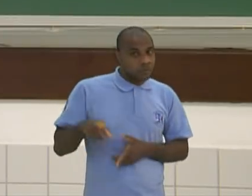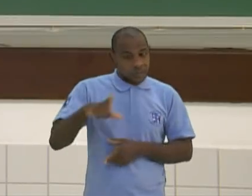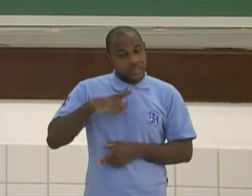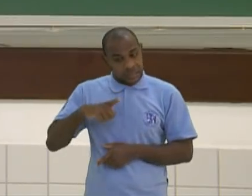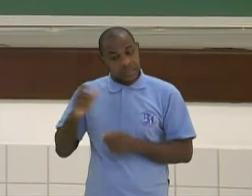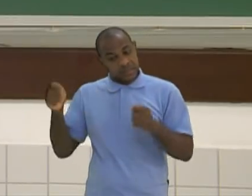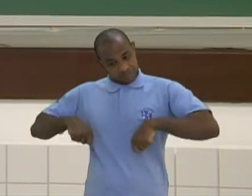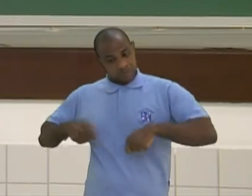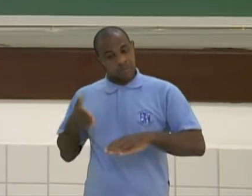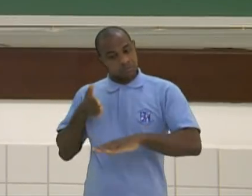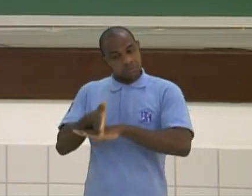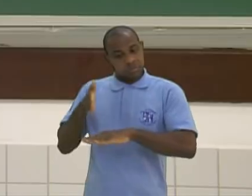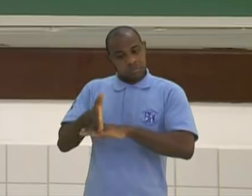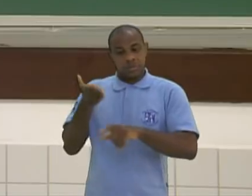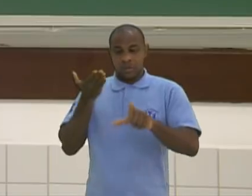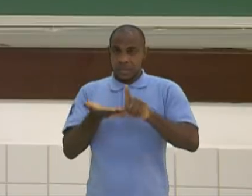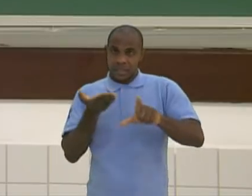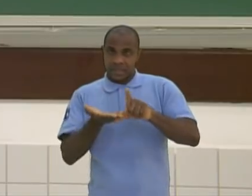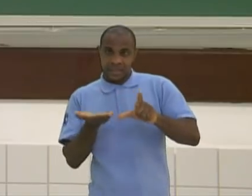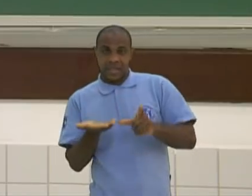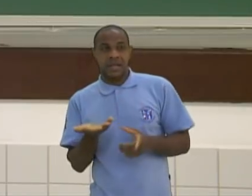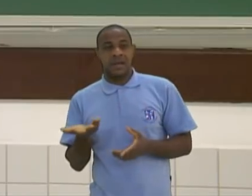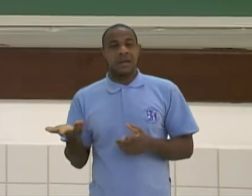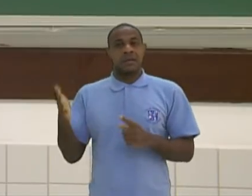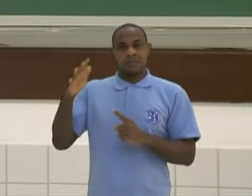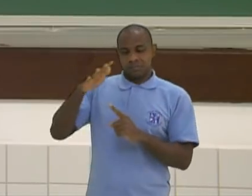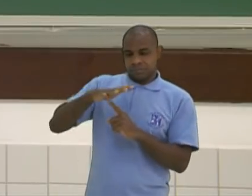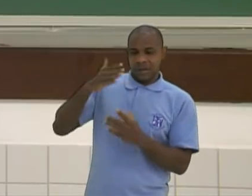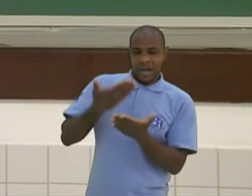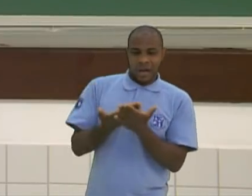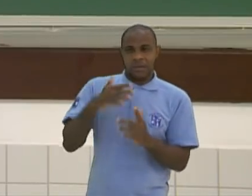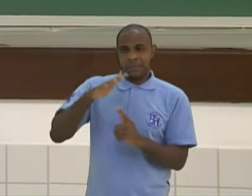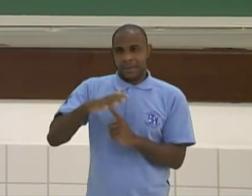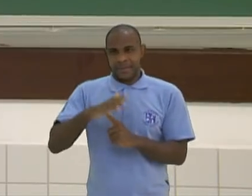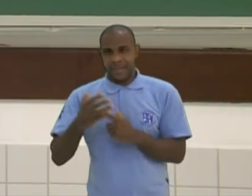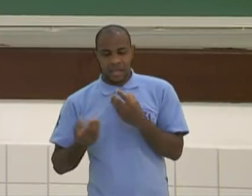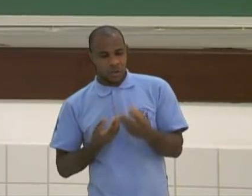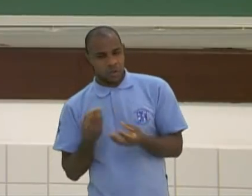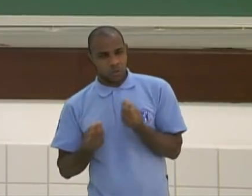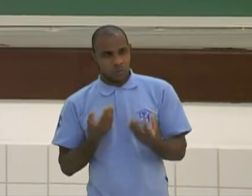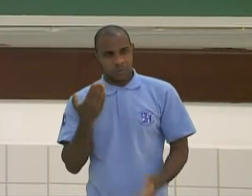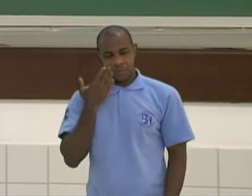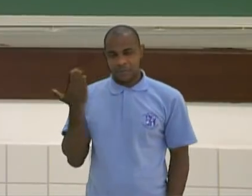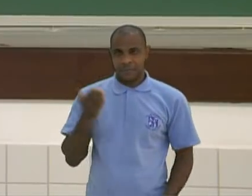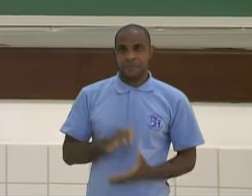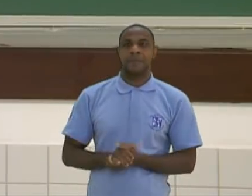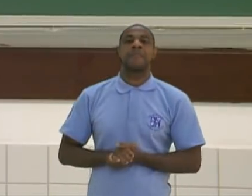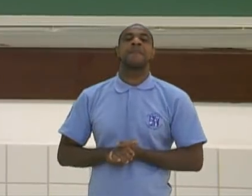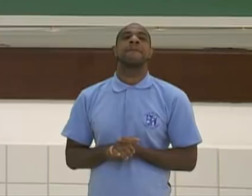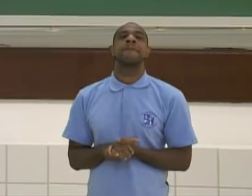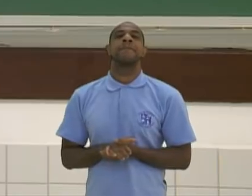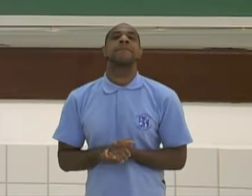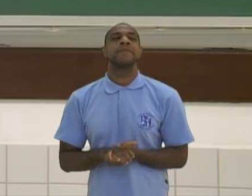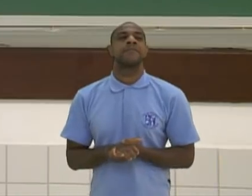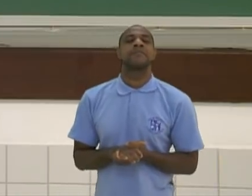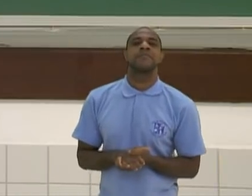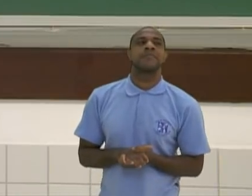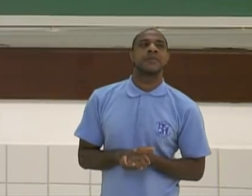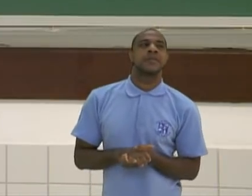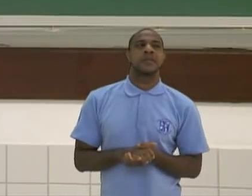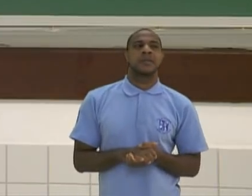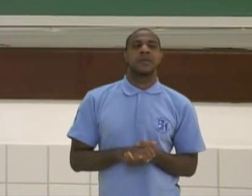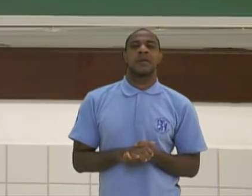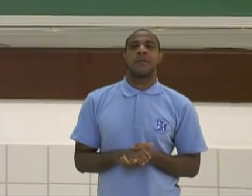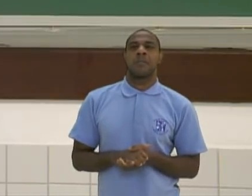Paraná, esse universo digital aí, de inúmeras ferramentas de aprendizagem. Sem mais delongas, como diriam os mais